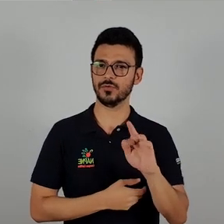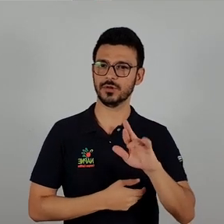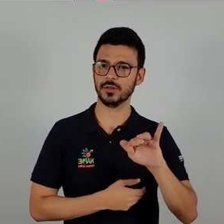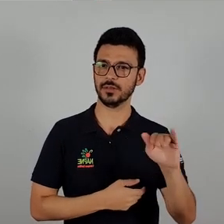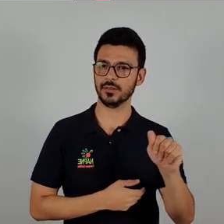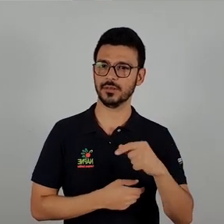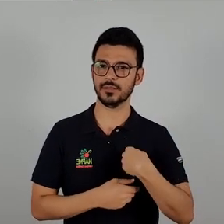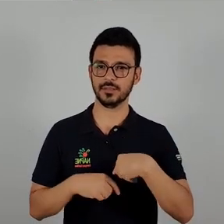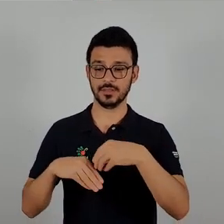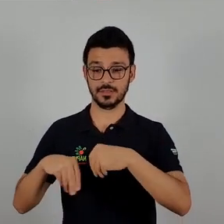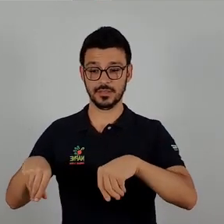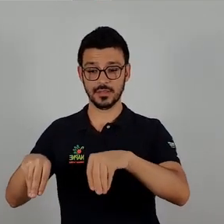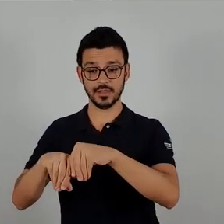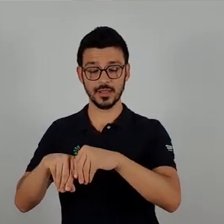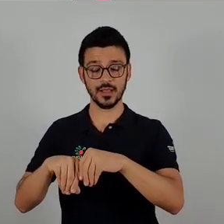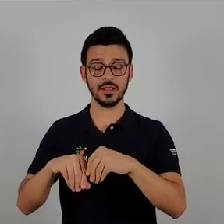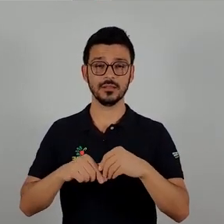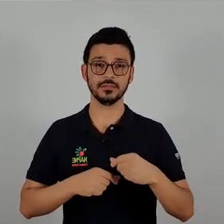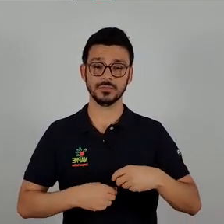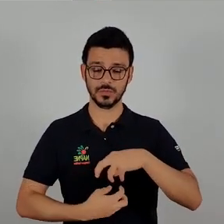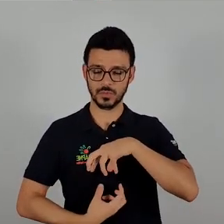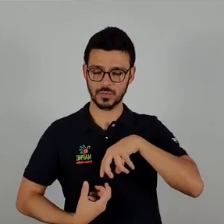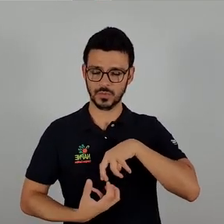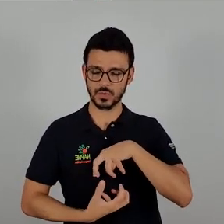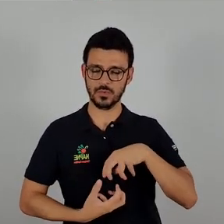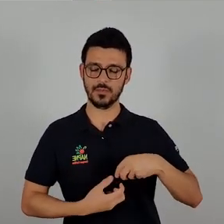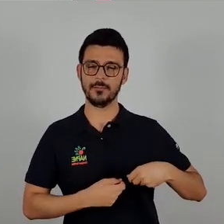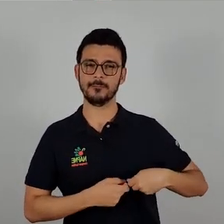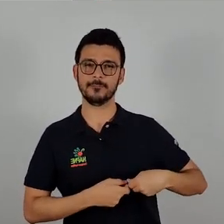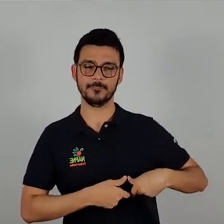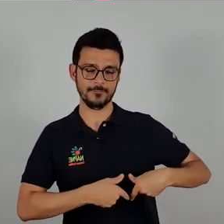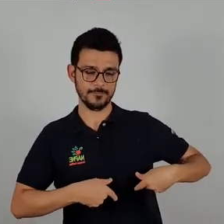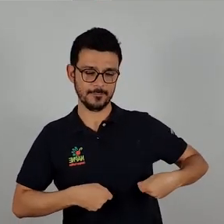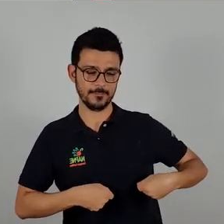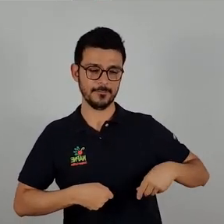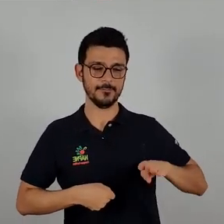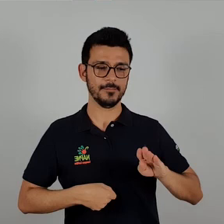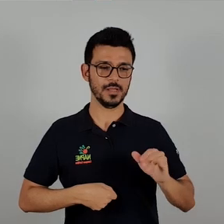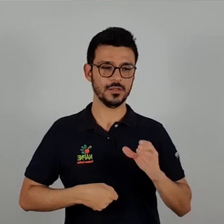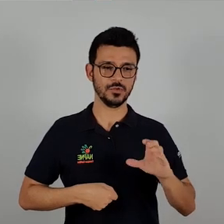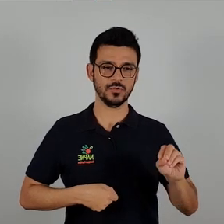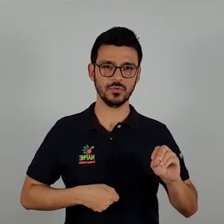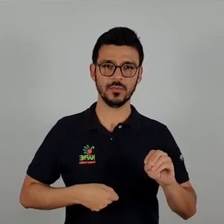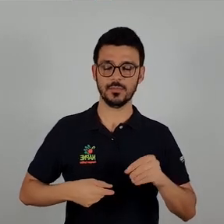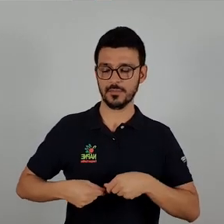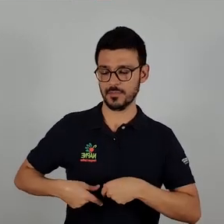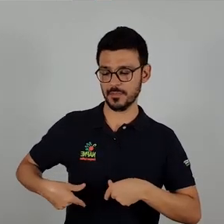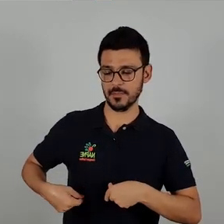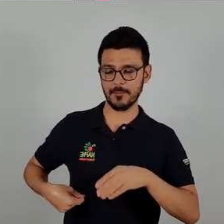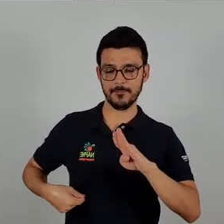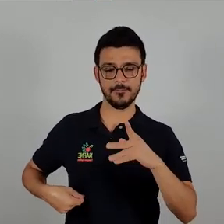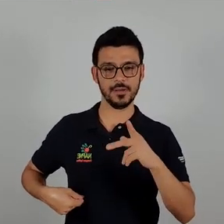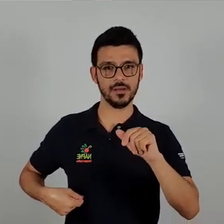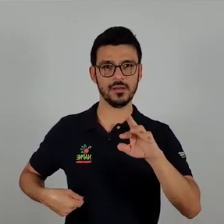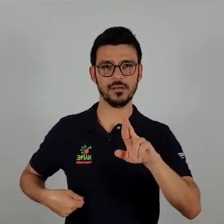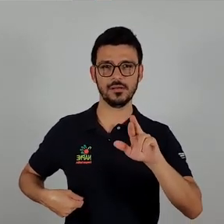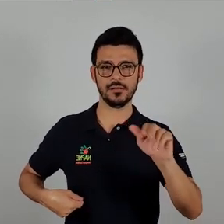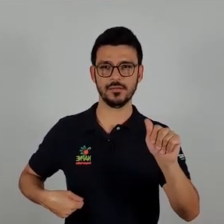bexiga. Aqui o pulmão e o intestino grosso. E a madeira como raiva, ira e agressividade, junto com a vesícula biliar, que é a